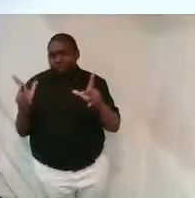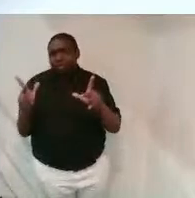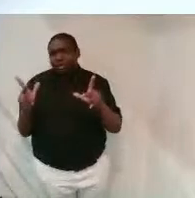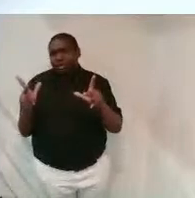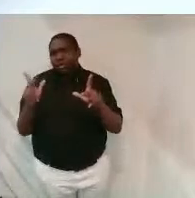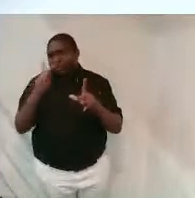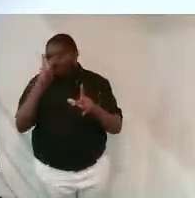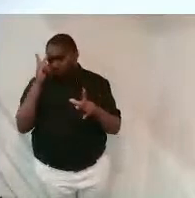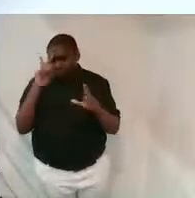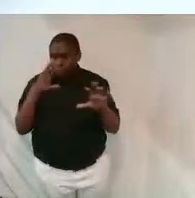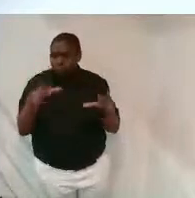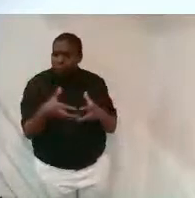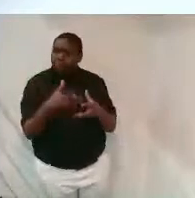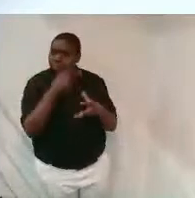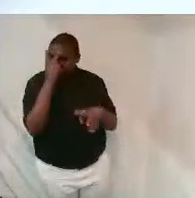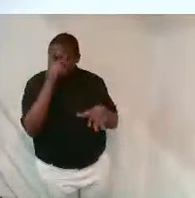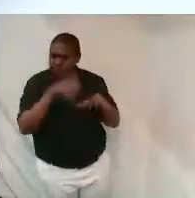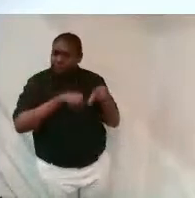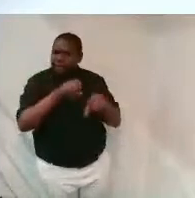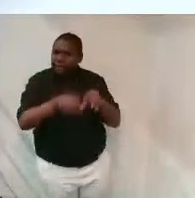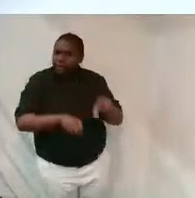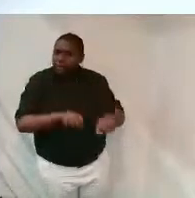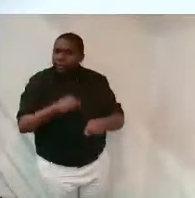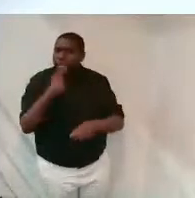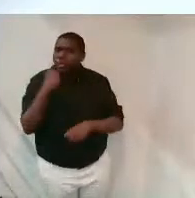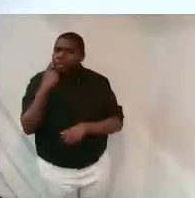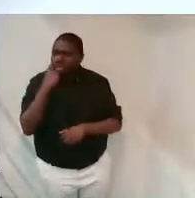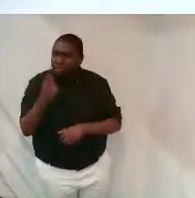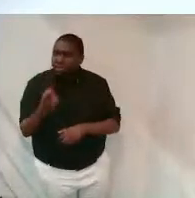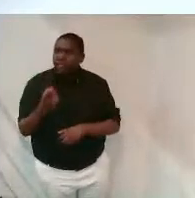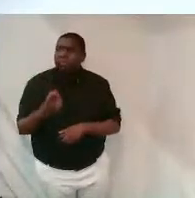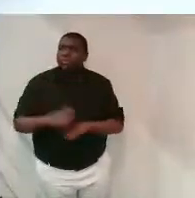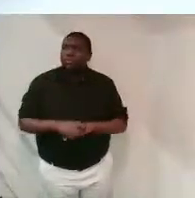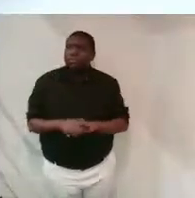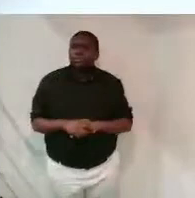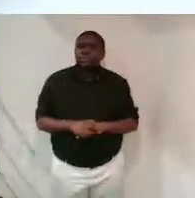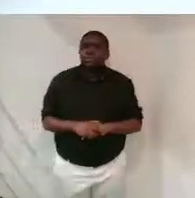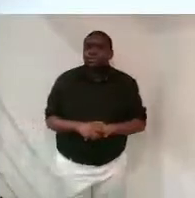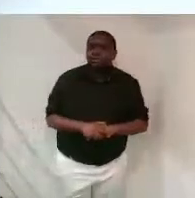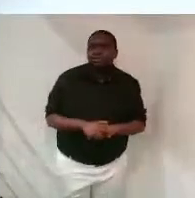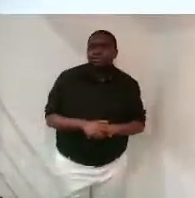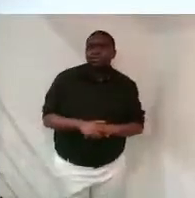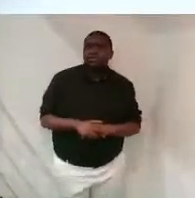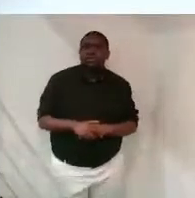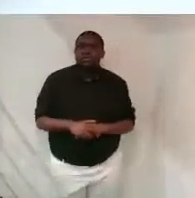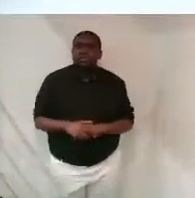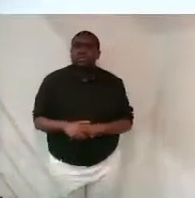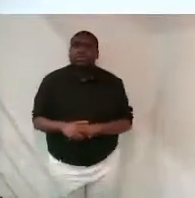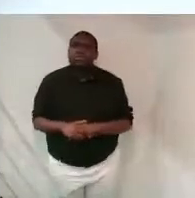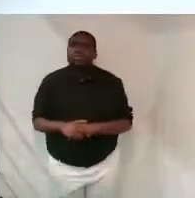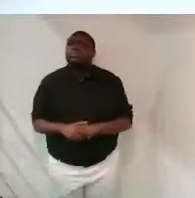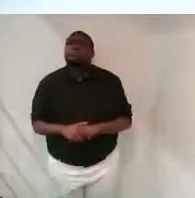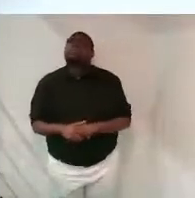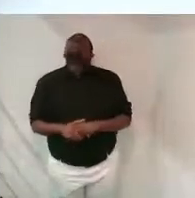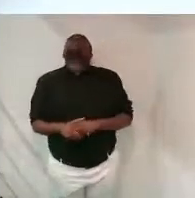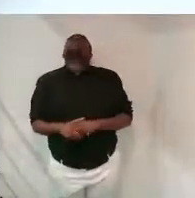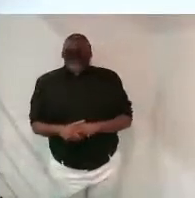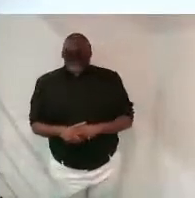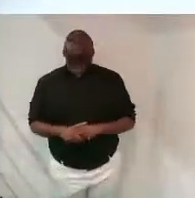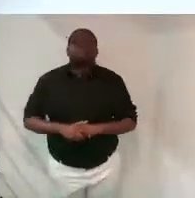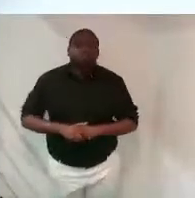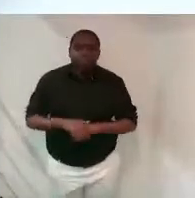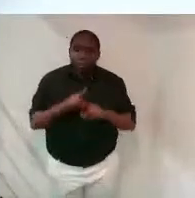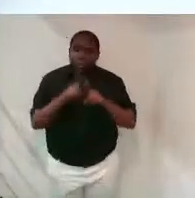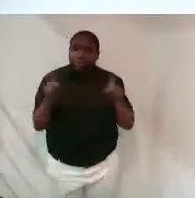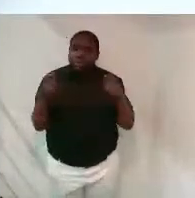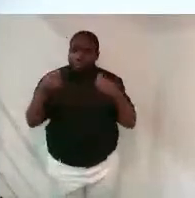às cooperativas e catadores. E esse tratamento diferenciado envolve não só uma priorização, uma